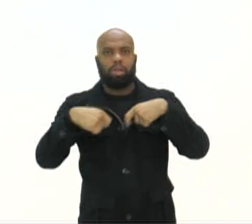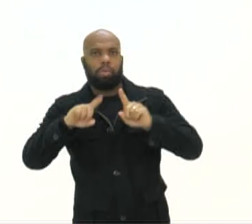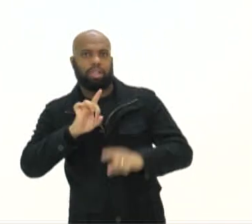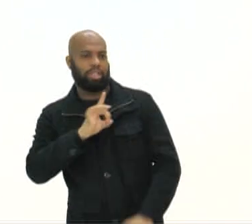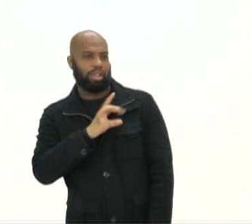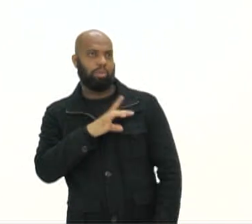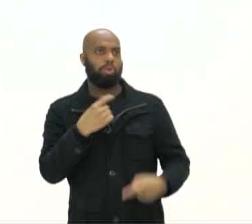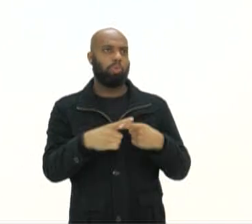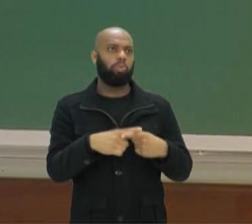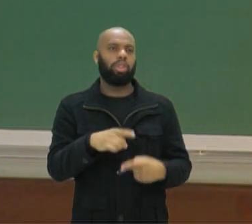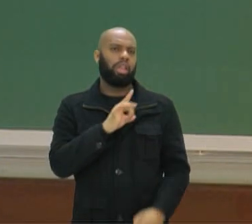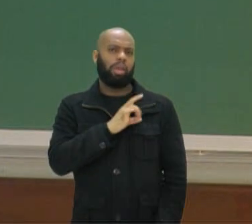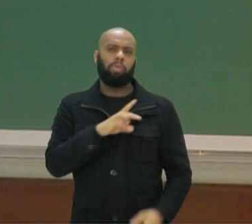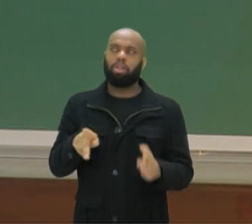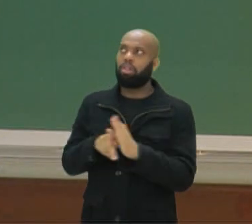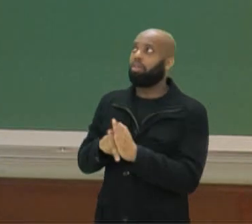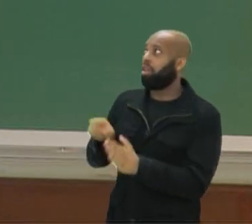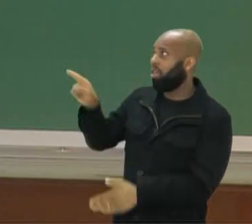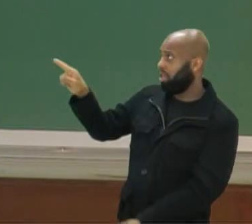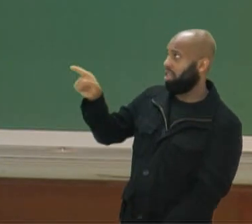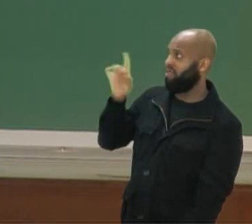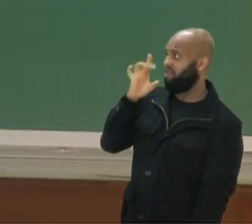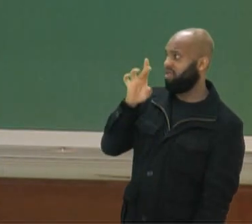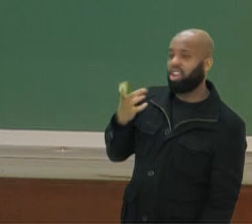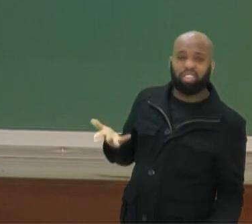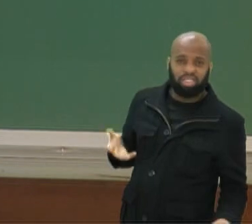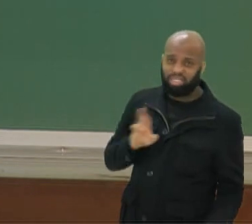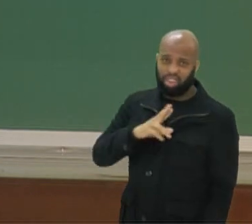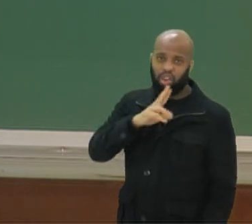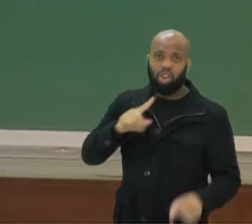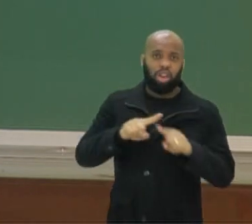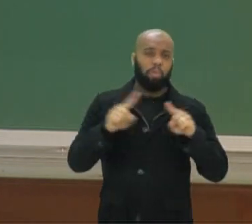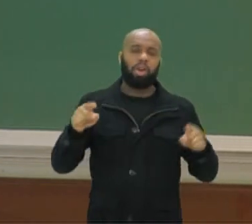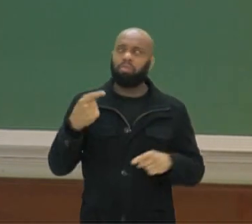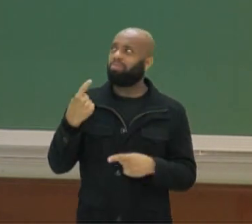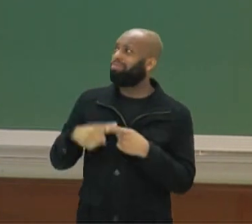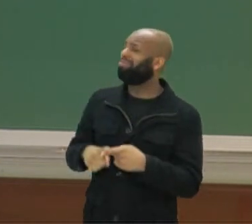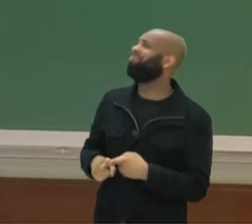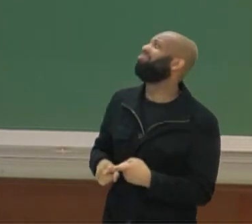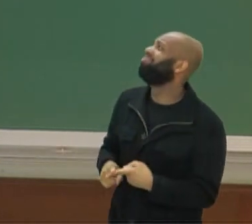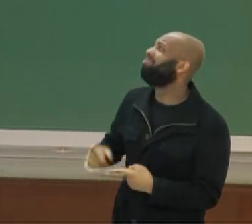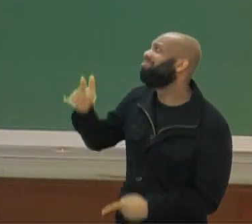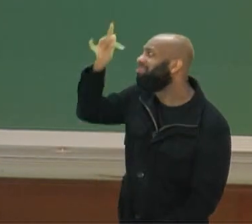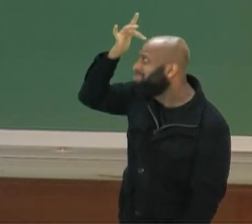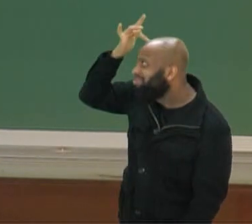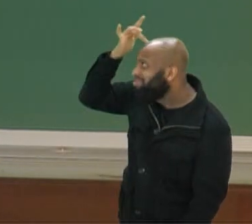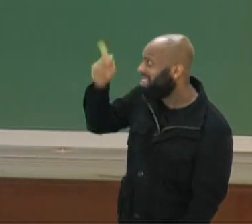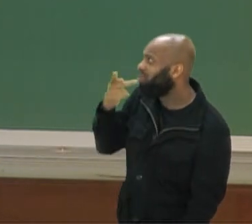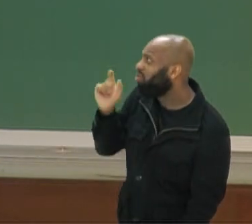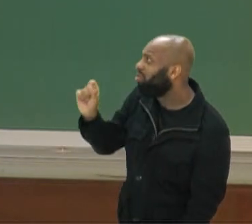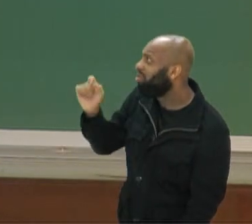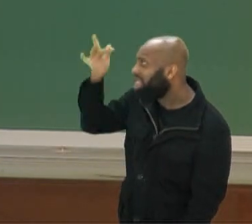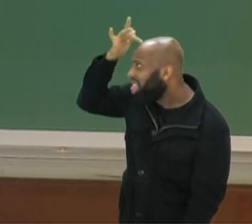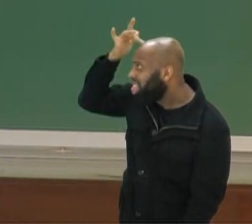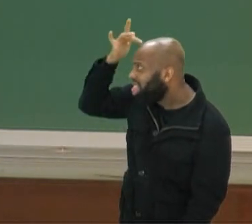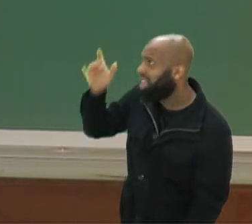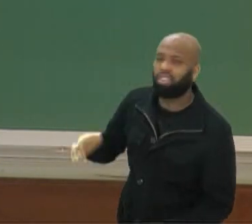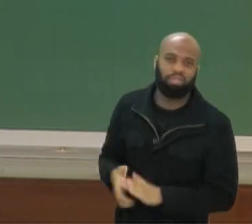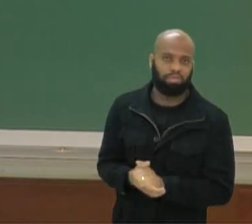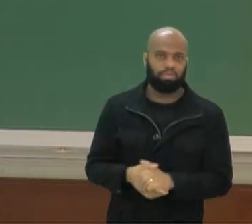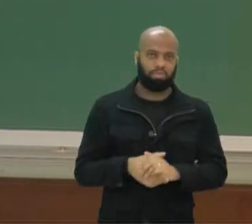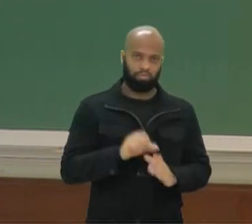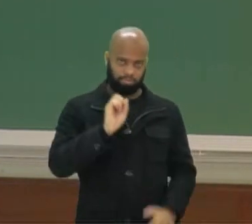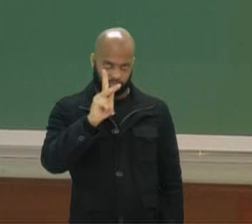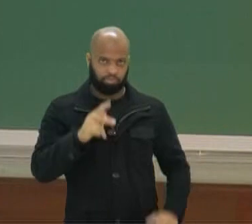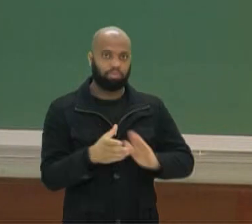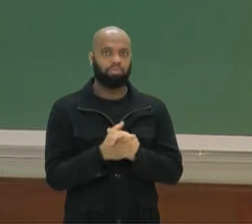ele não está com medo do alienígena por ser um alienígena, mas por não entender o que está sendo perguntado.